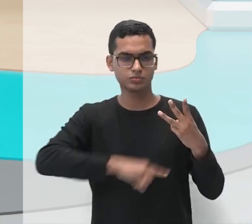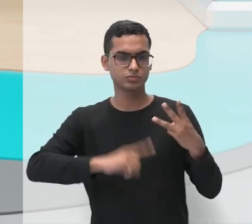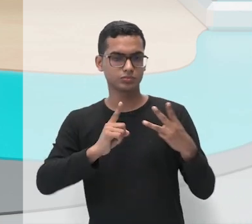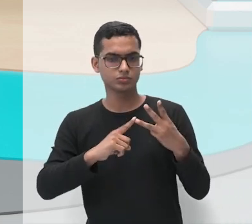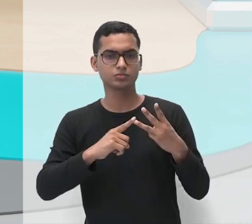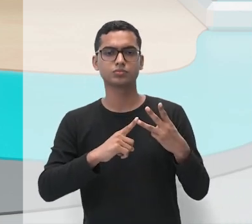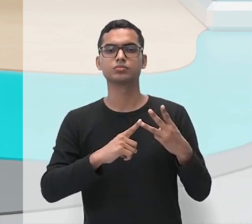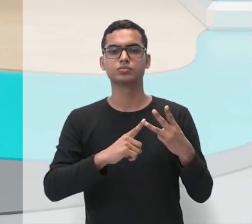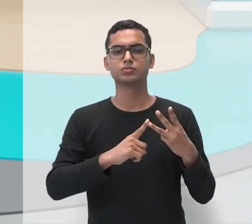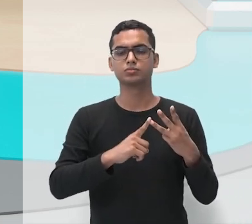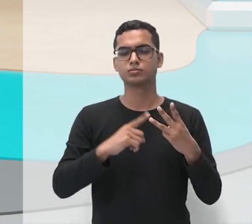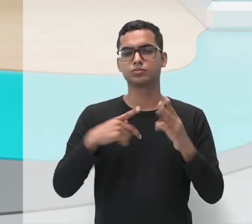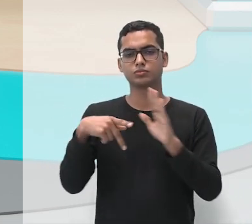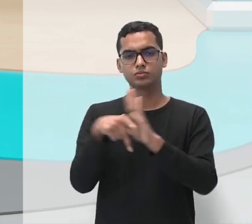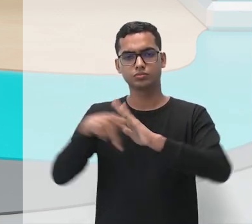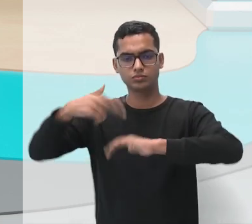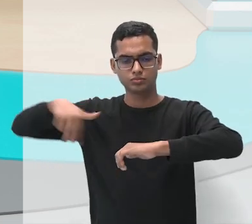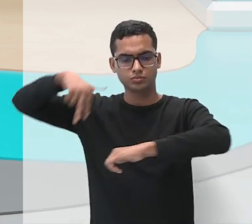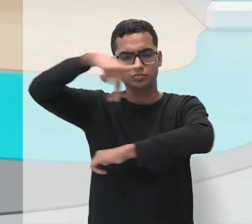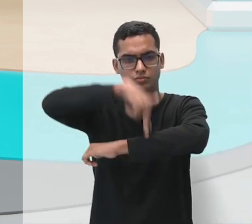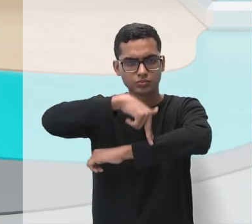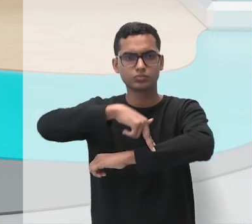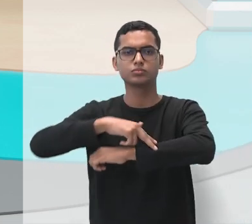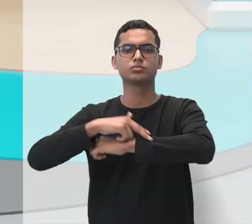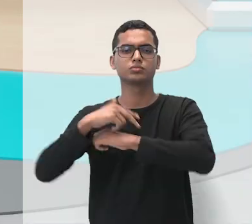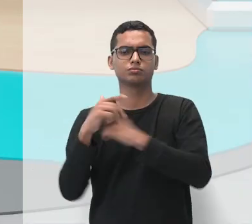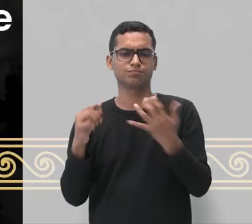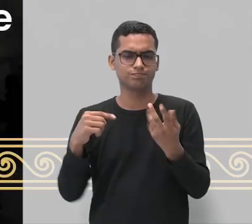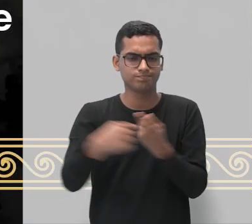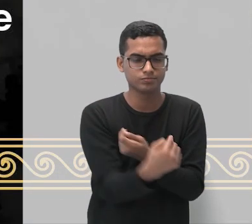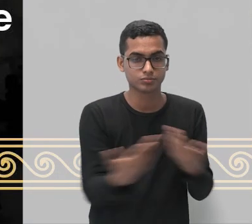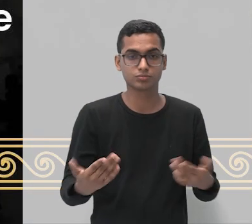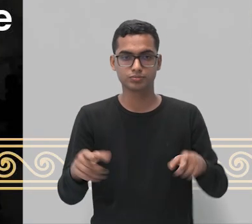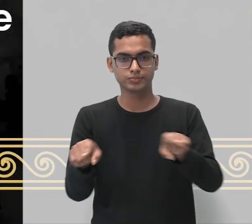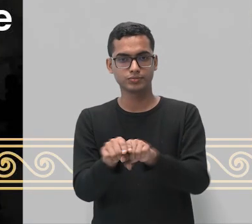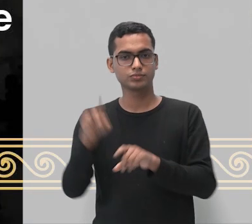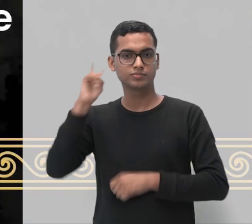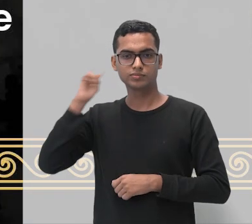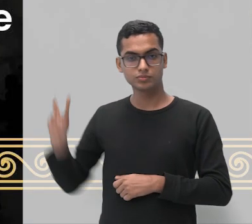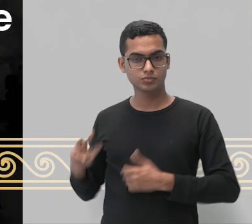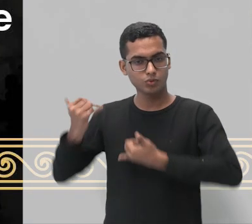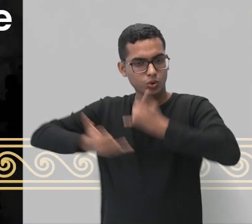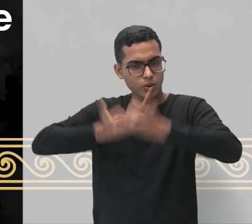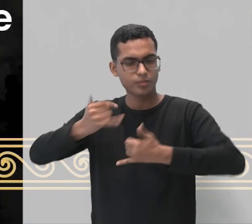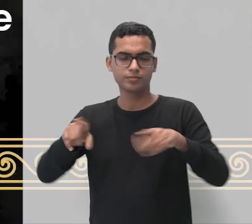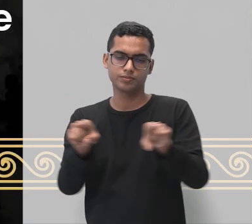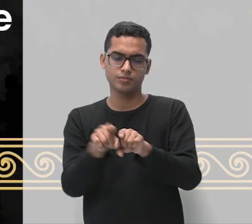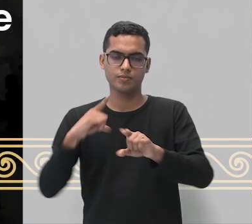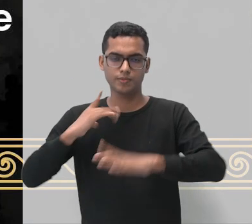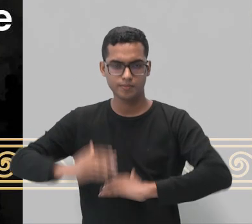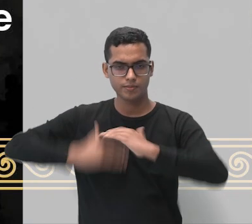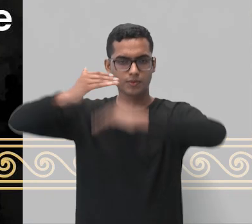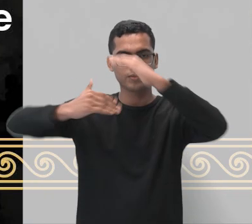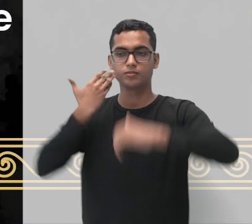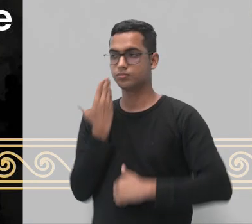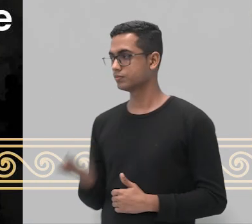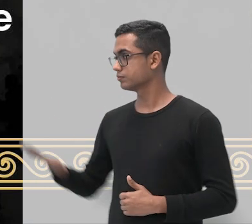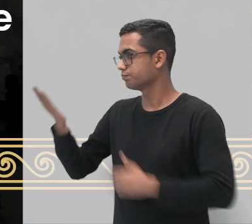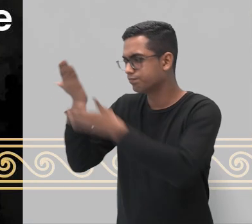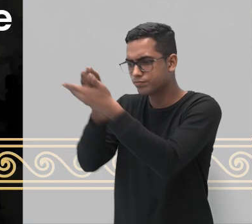os jogos também têm a sua história e a sua evolução. E é isso que nós iremos ver agora. Então, observem